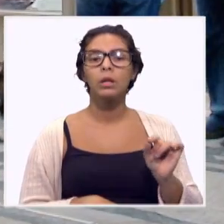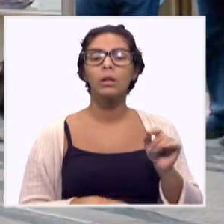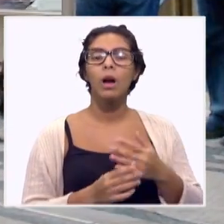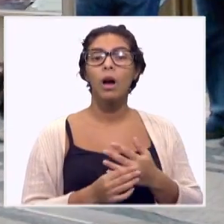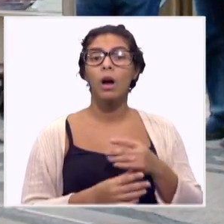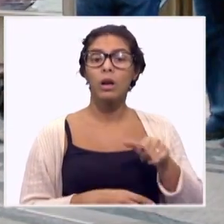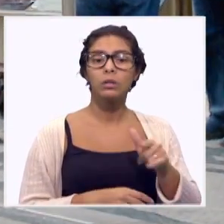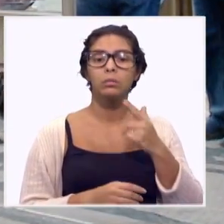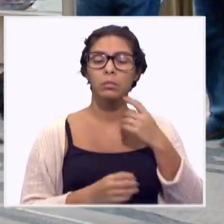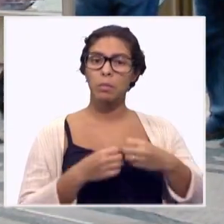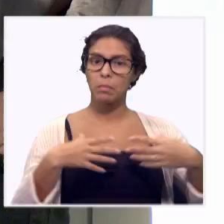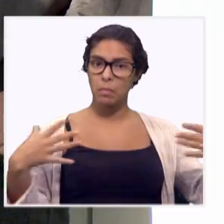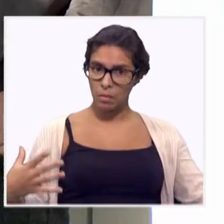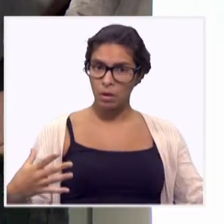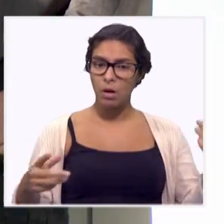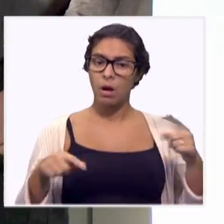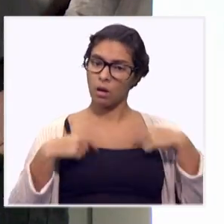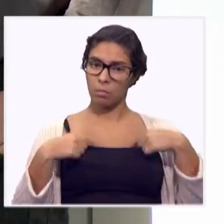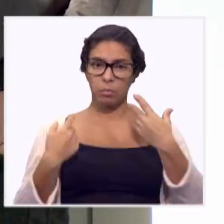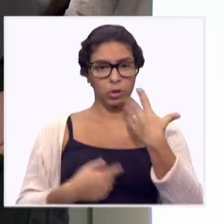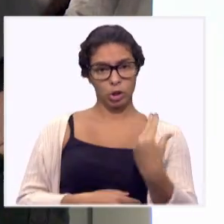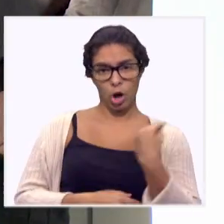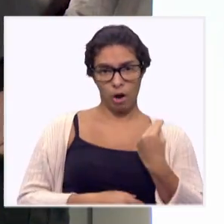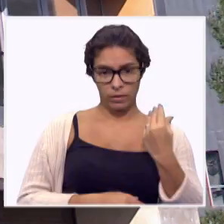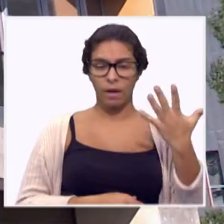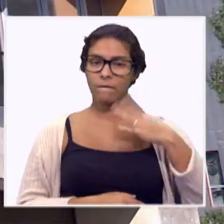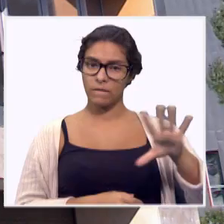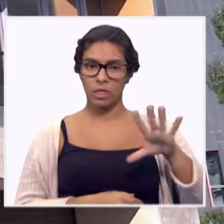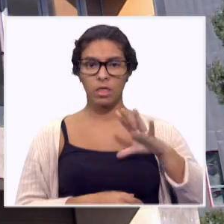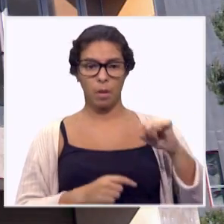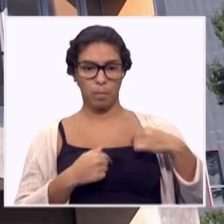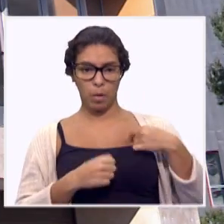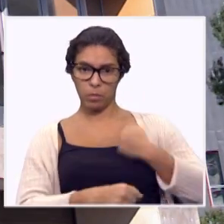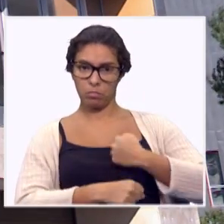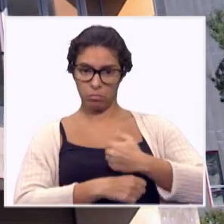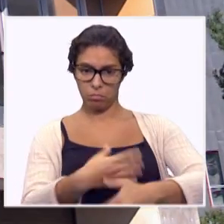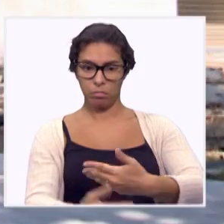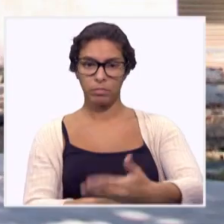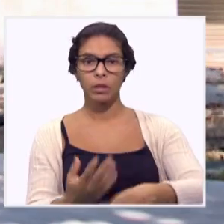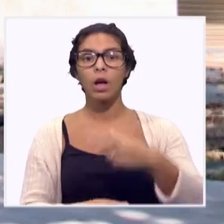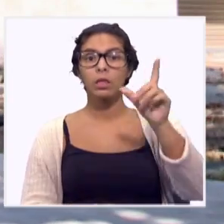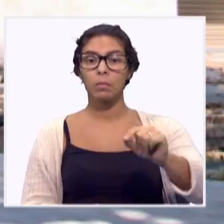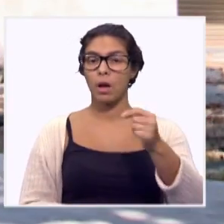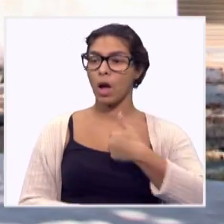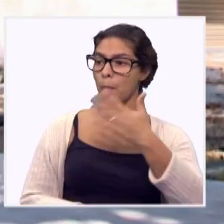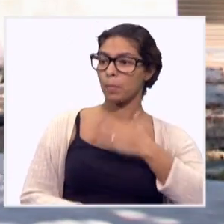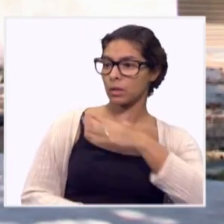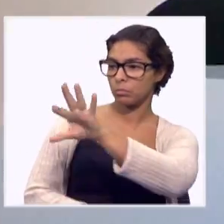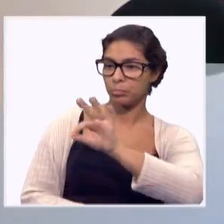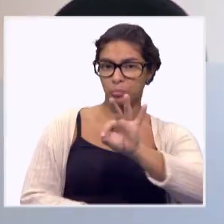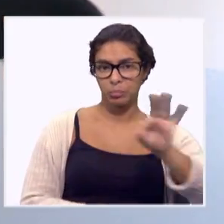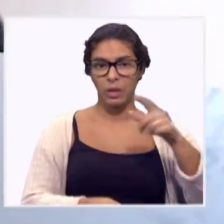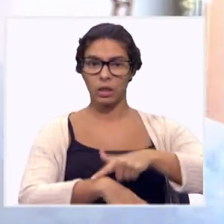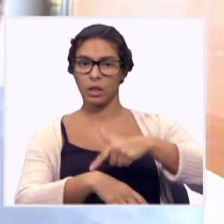também parece estar a ganhar terreno. Há cada vez mais jovens a preferir trabalhar por conta própria e mais empresas a chamar freelancers